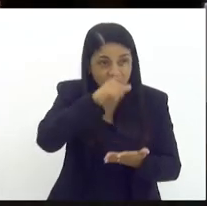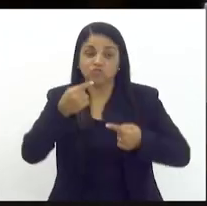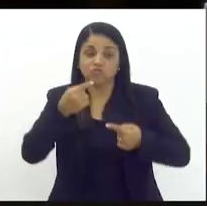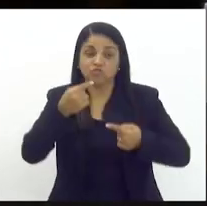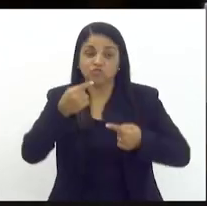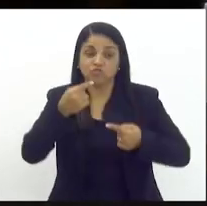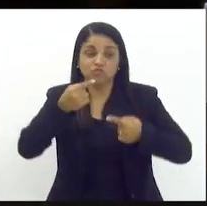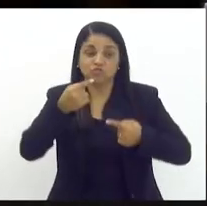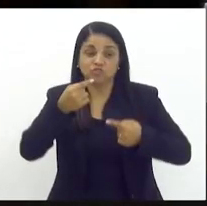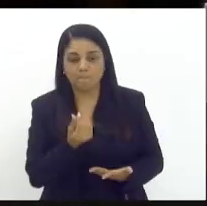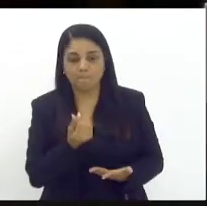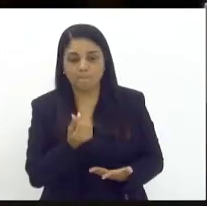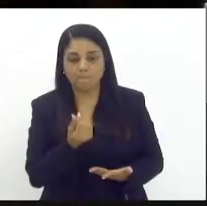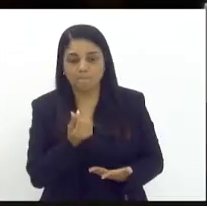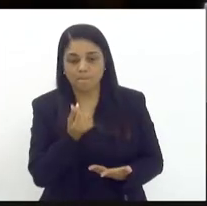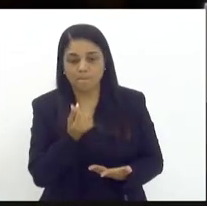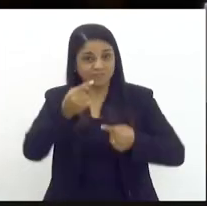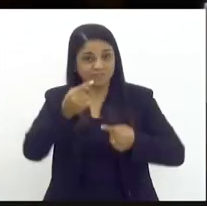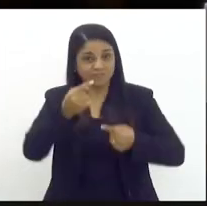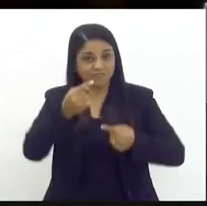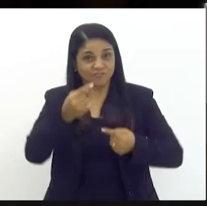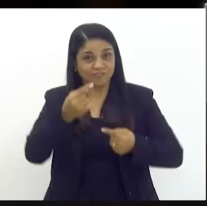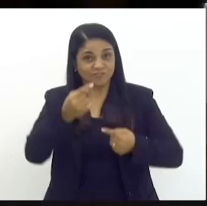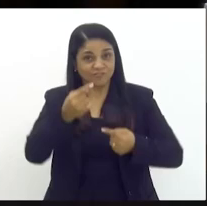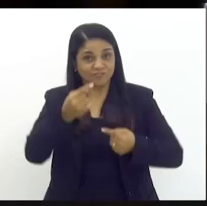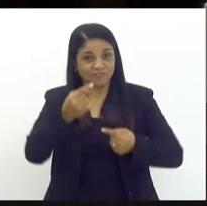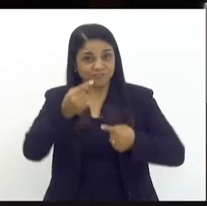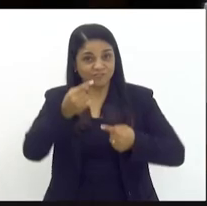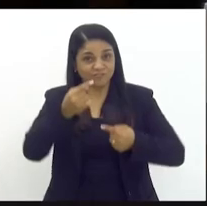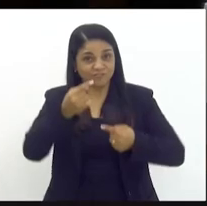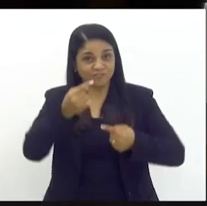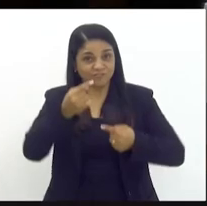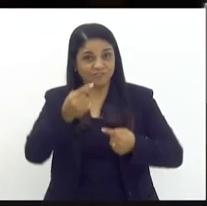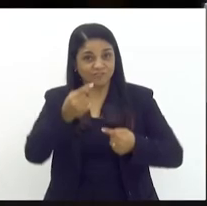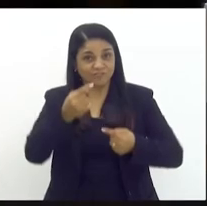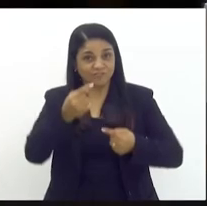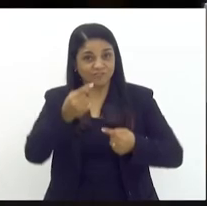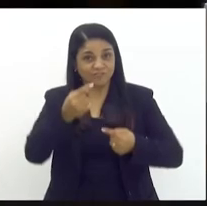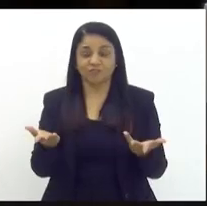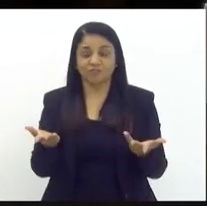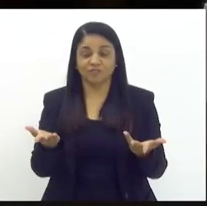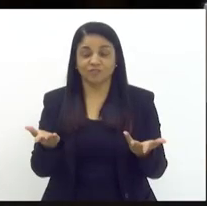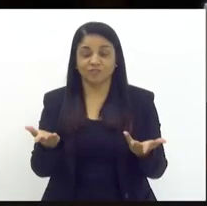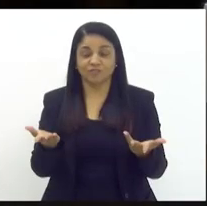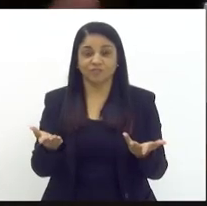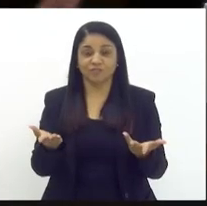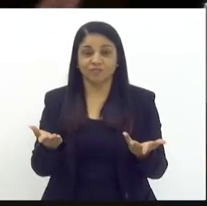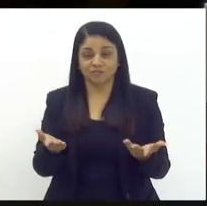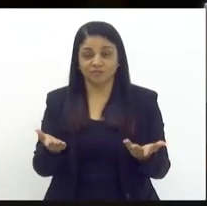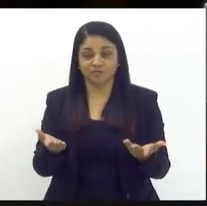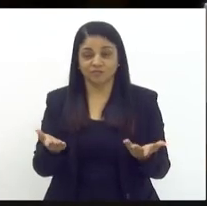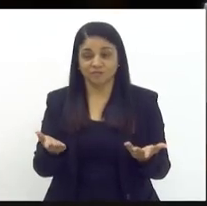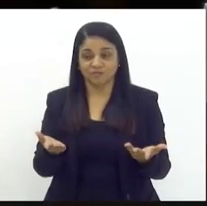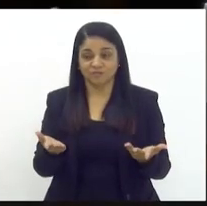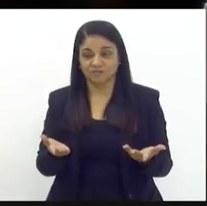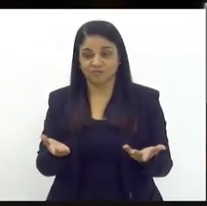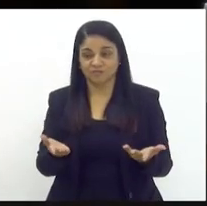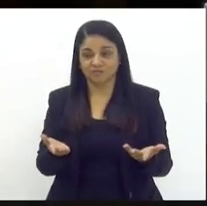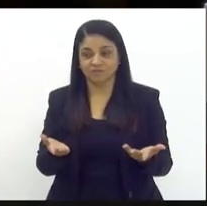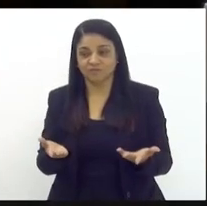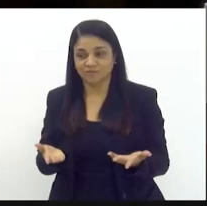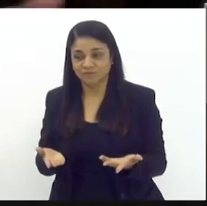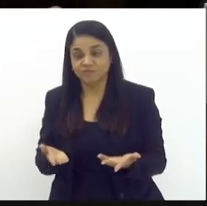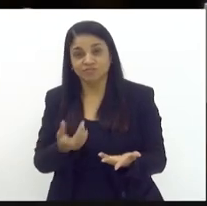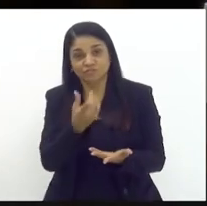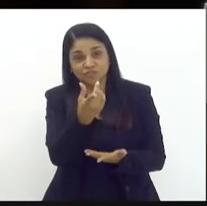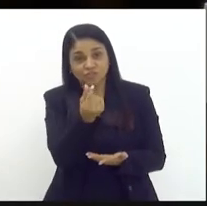a gente tá discutindo renda real então se eu isento o que acontece mesmo é que o poder de compra dos Pobres sobre muito mais do que o poder dos ricos como eu já disse